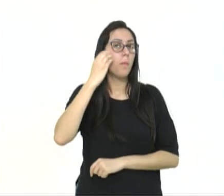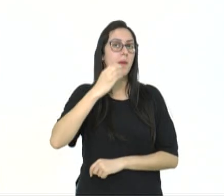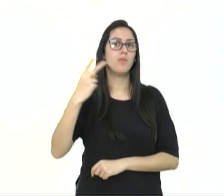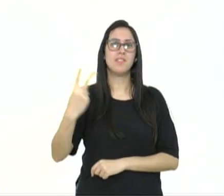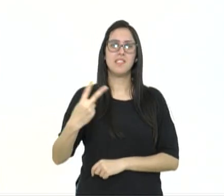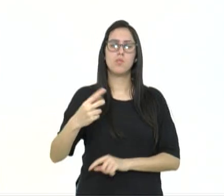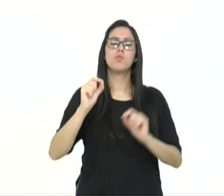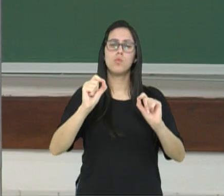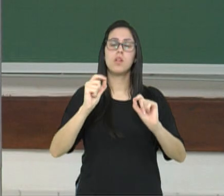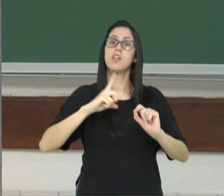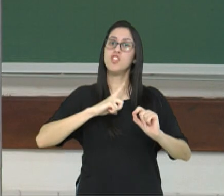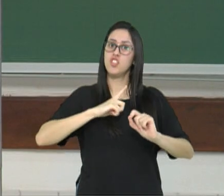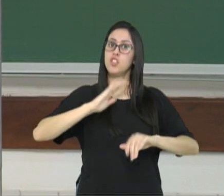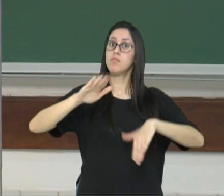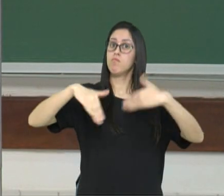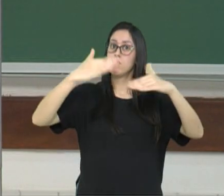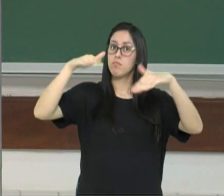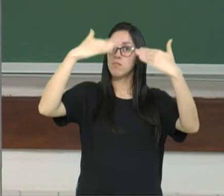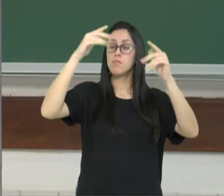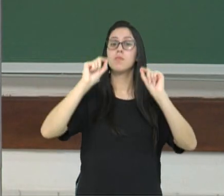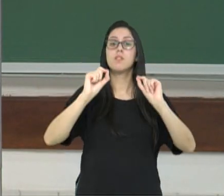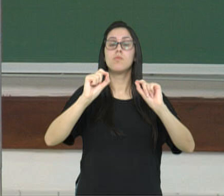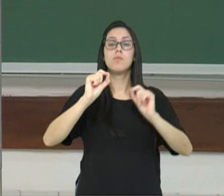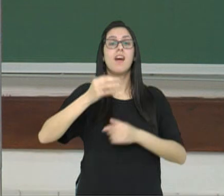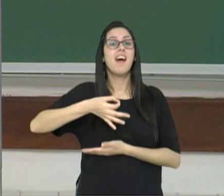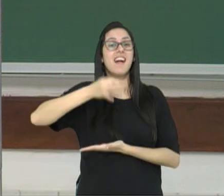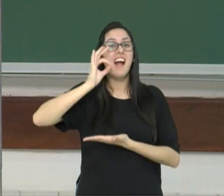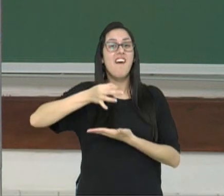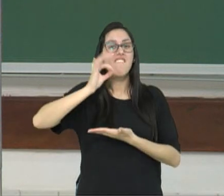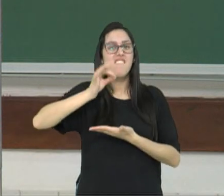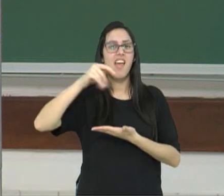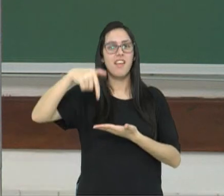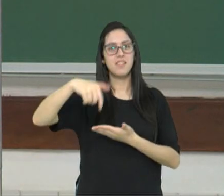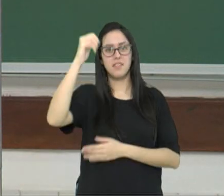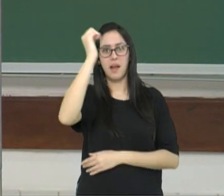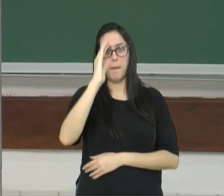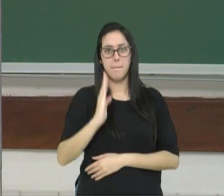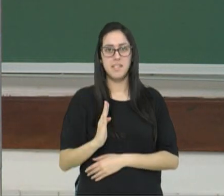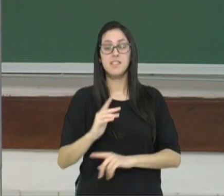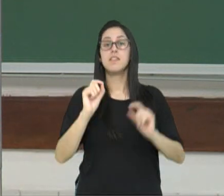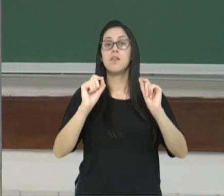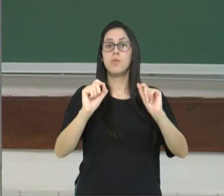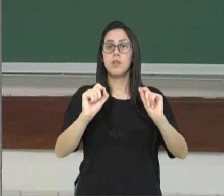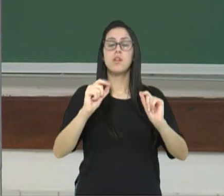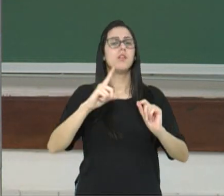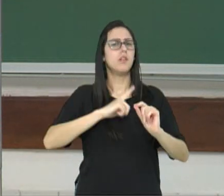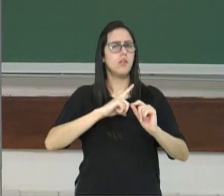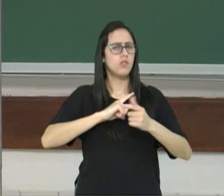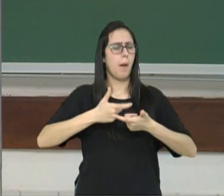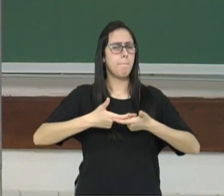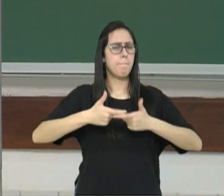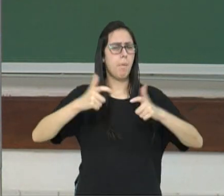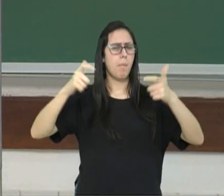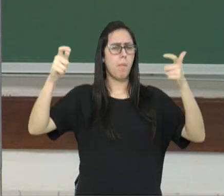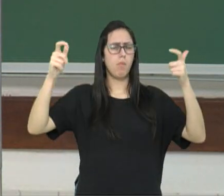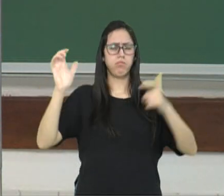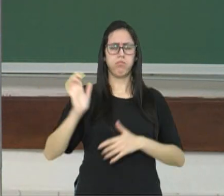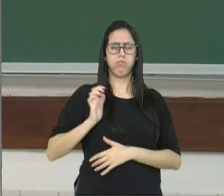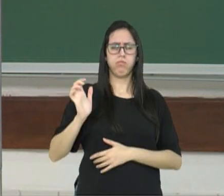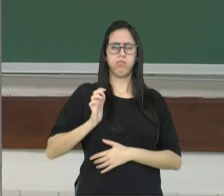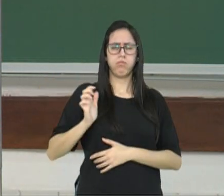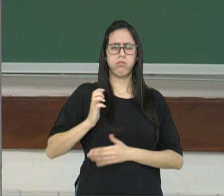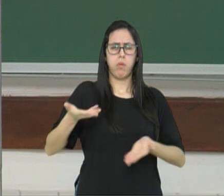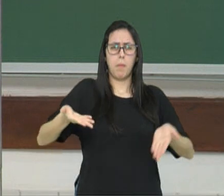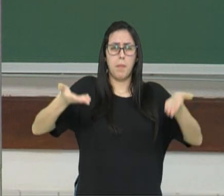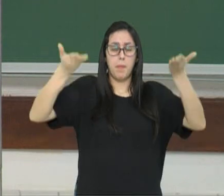houve o desenvolvimento do cultivo do café no Brasil. E isso trouxe grande riqueza para o território brasileiro e